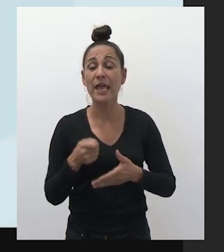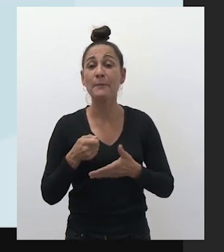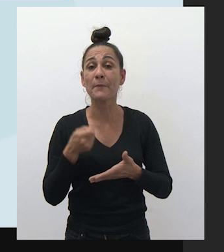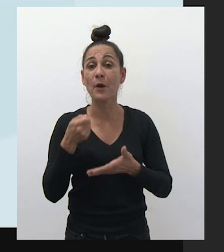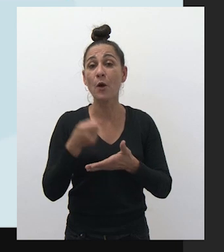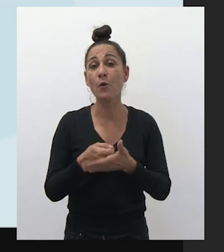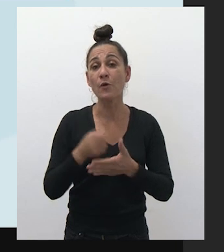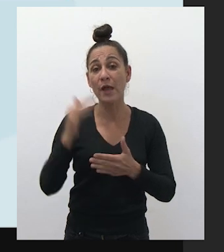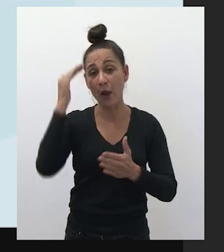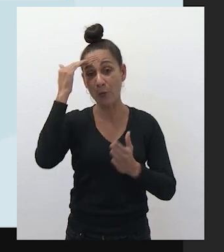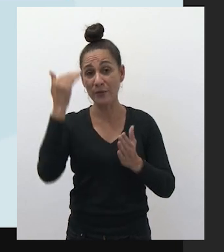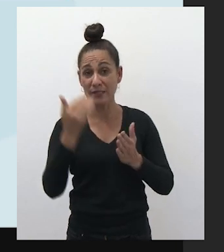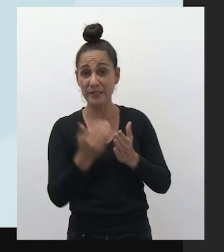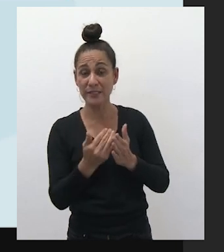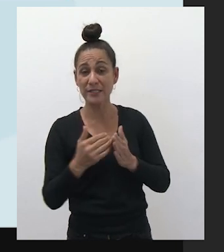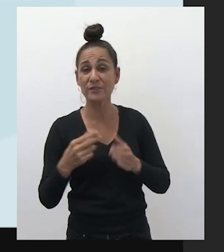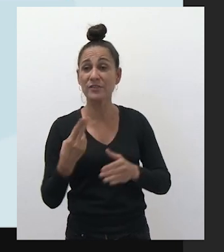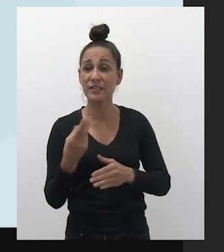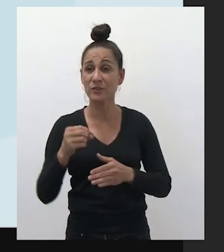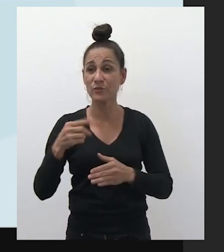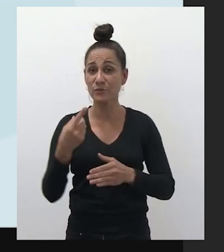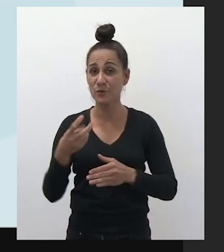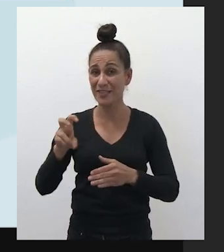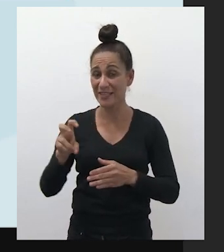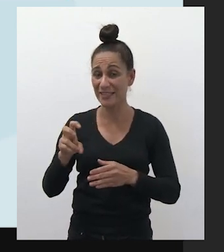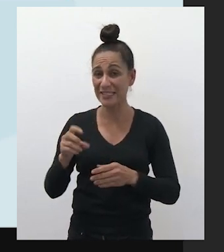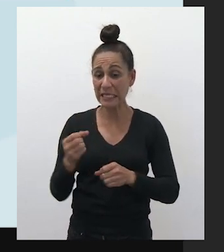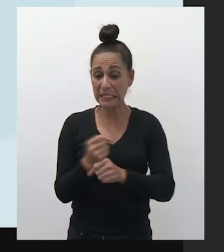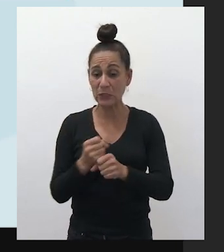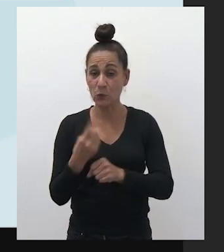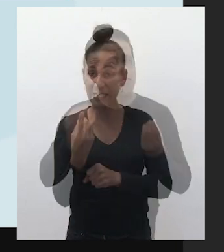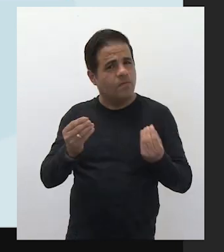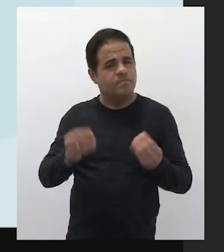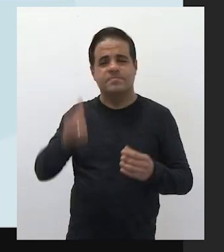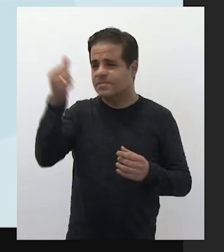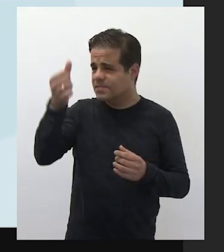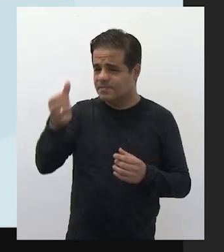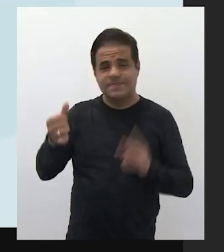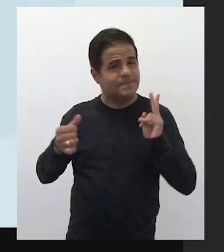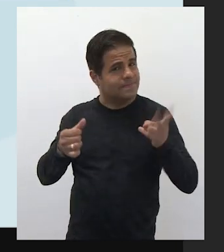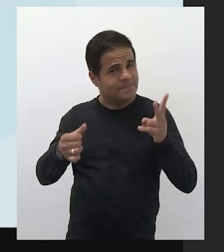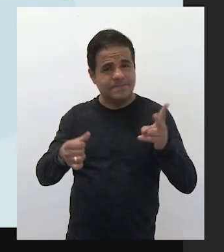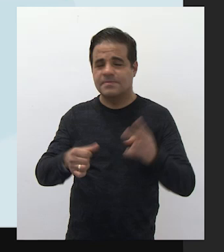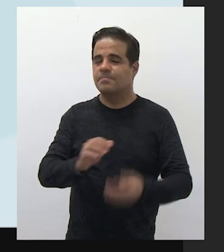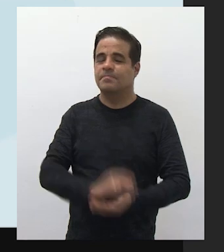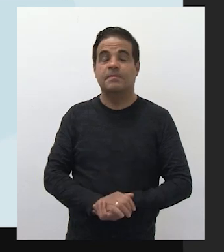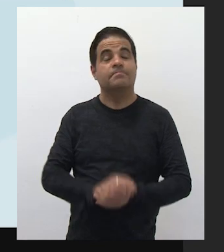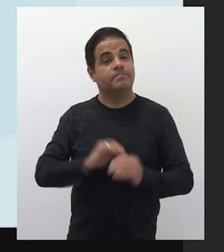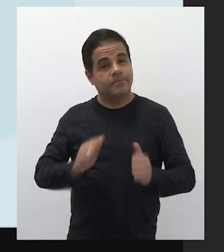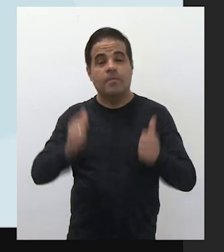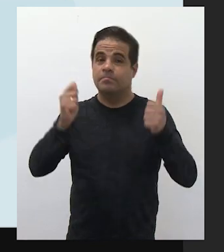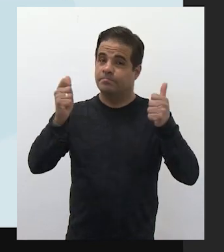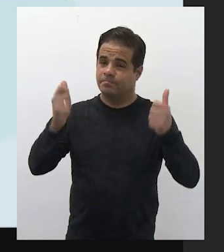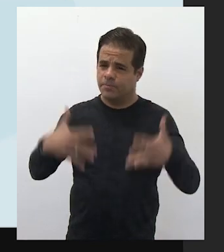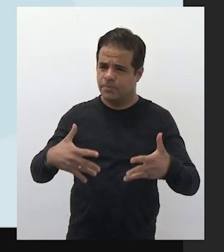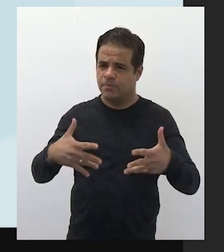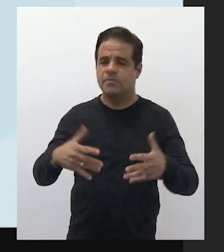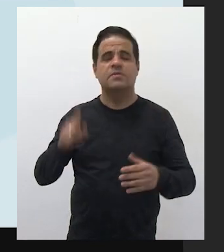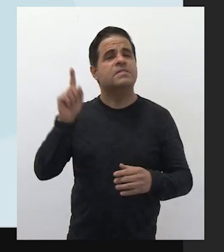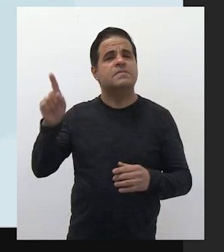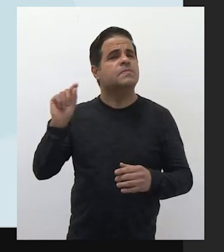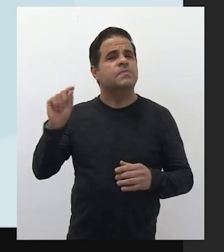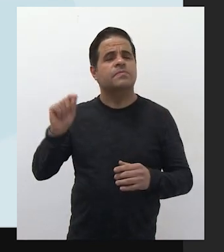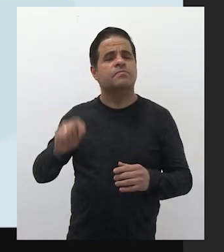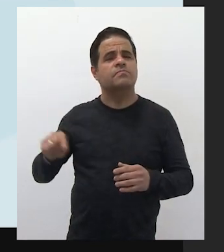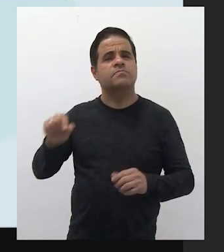até 2015. 15 anos para avançar a humanidade. Então, o que a gente estava falando,